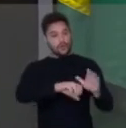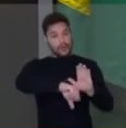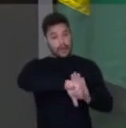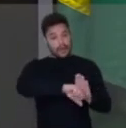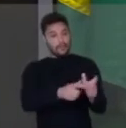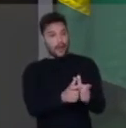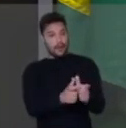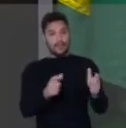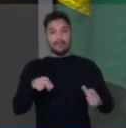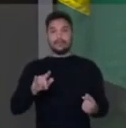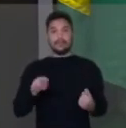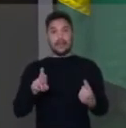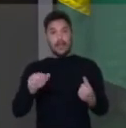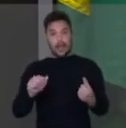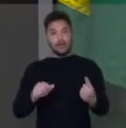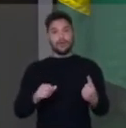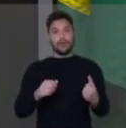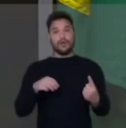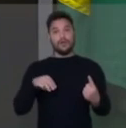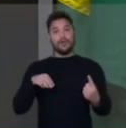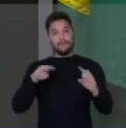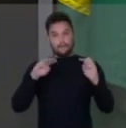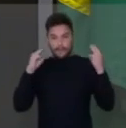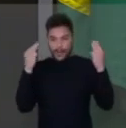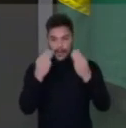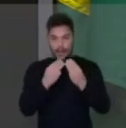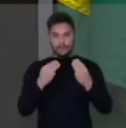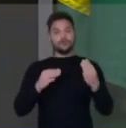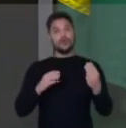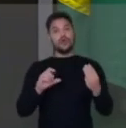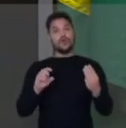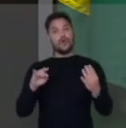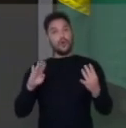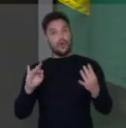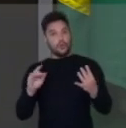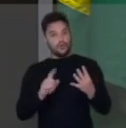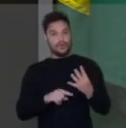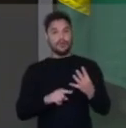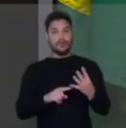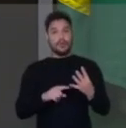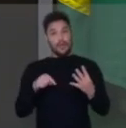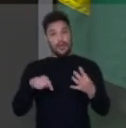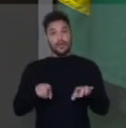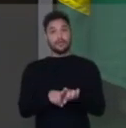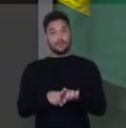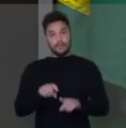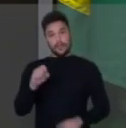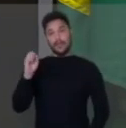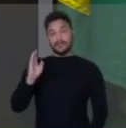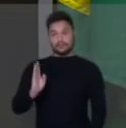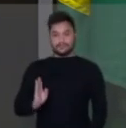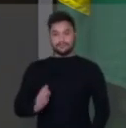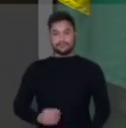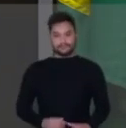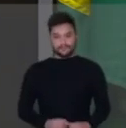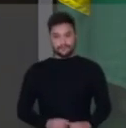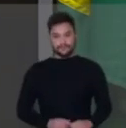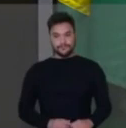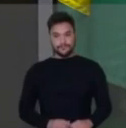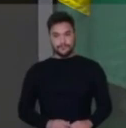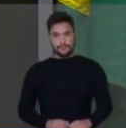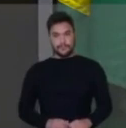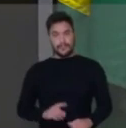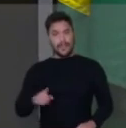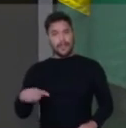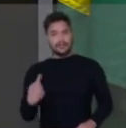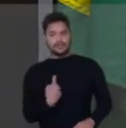na Nicarágua, impera ali no México, impera na Colômbia e da mesma forma aqui também no Brasil. Então o que a gente precisa